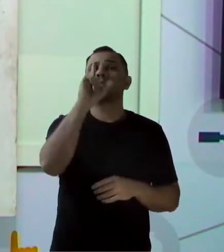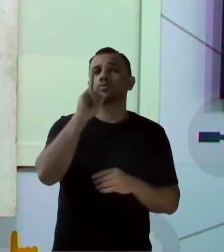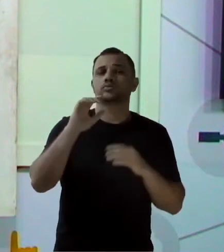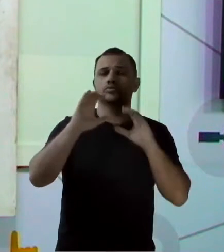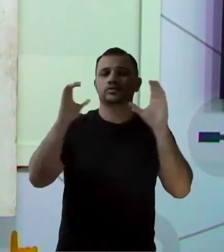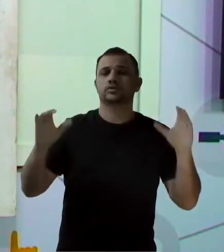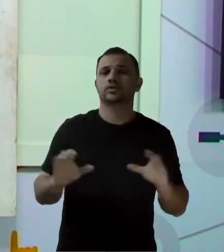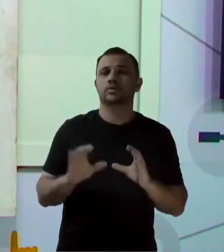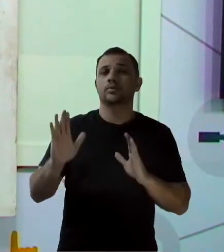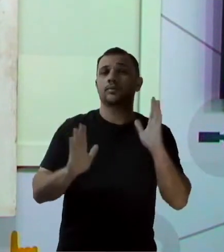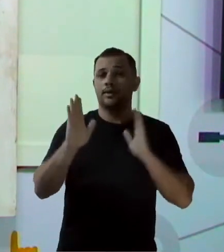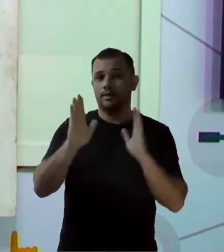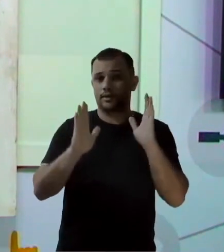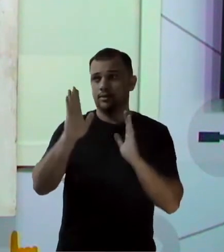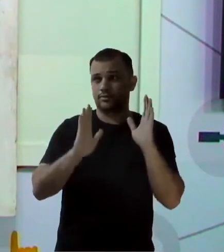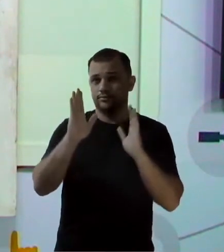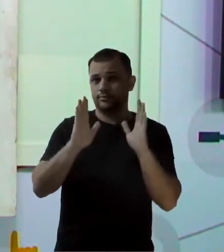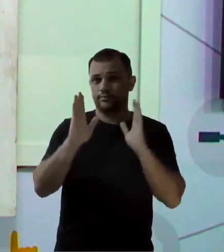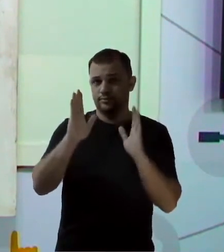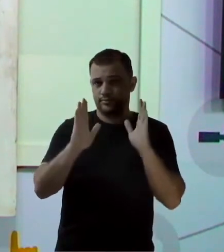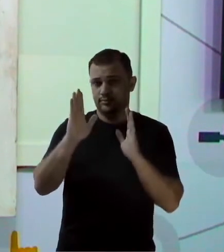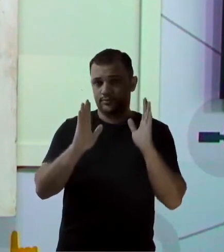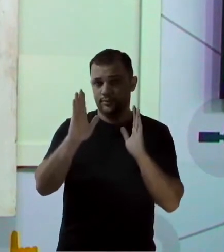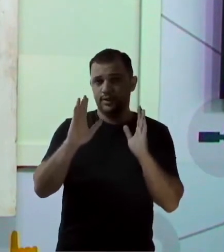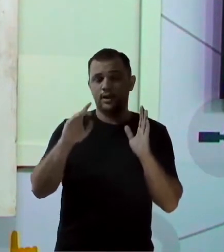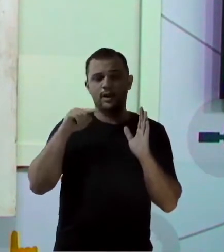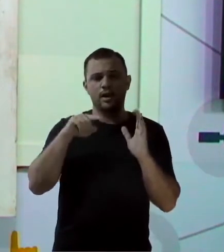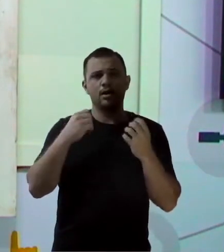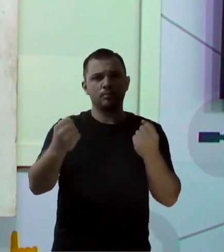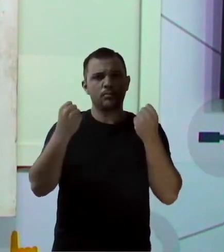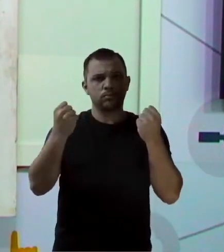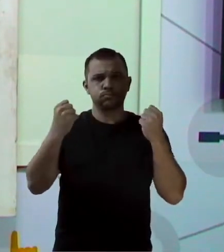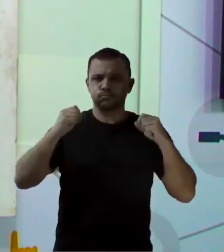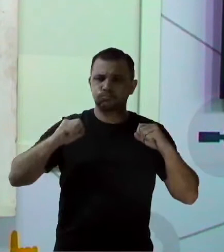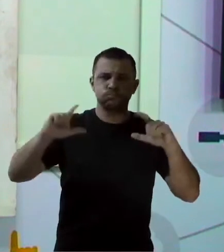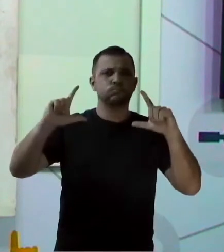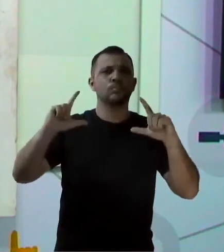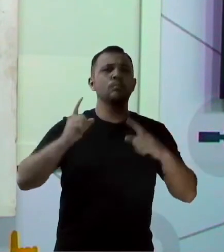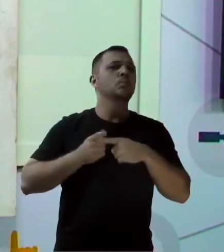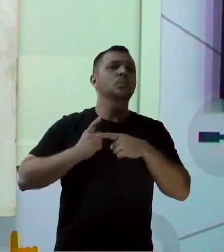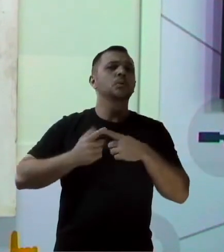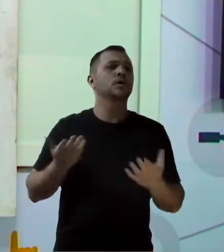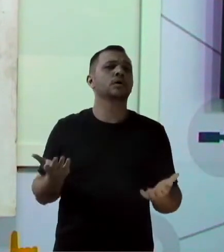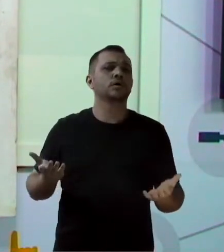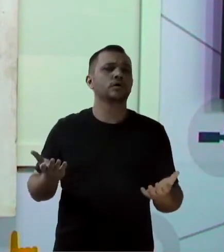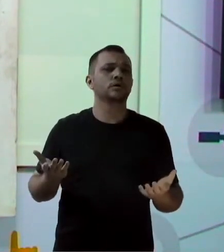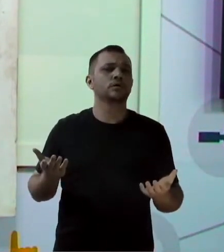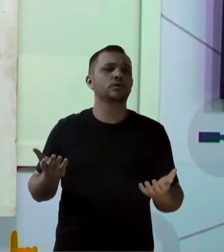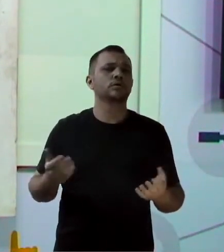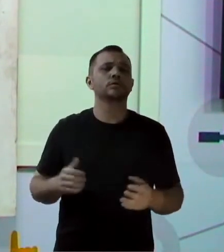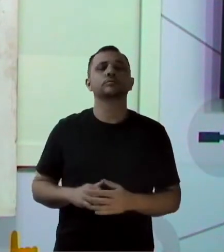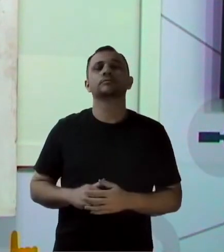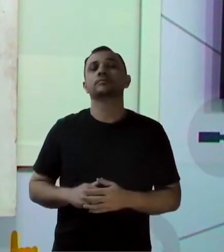galera? Deixa eu apagar aqui rapidinho. Por que lá no outro circuito a potência aumentou? A potência lá no outro circuito